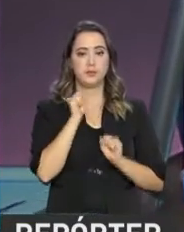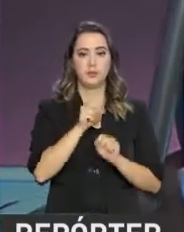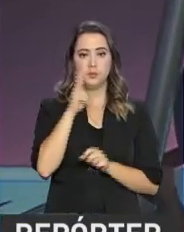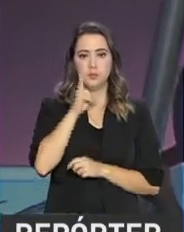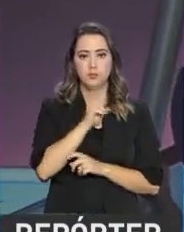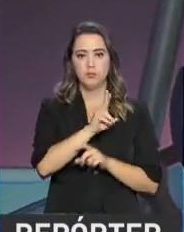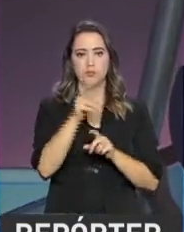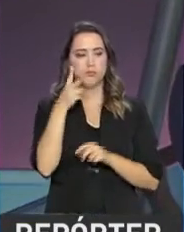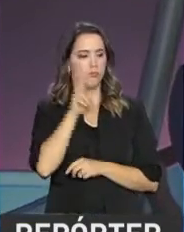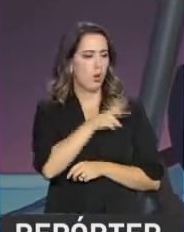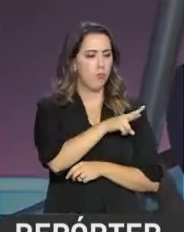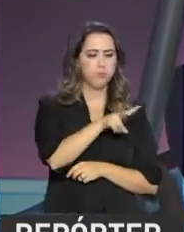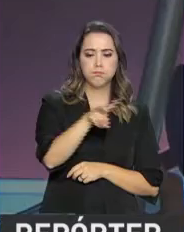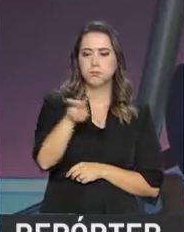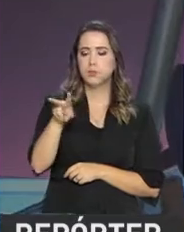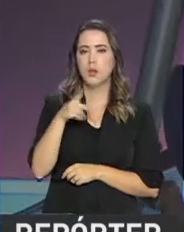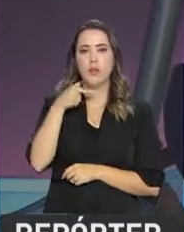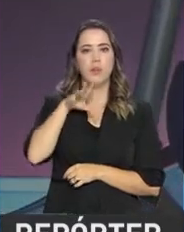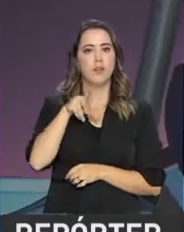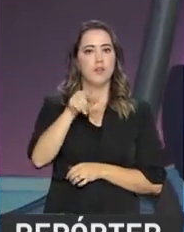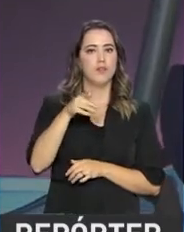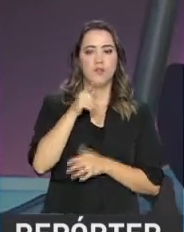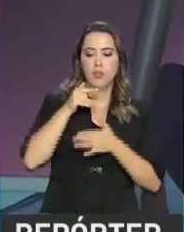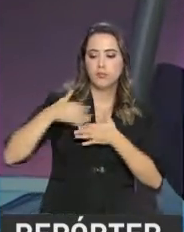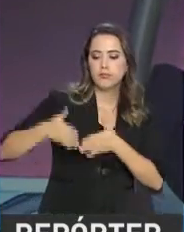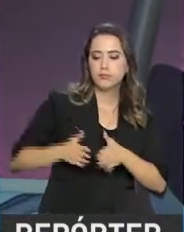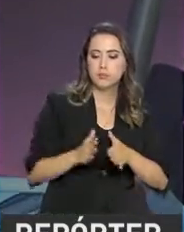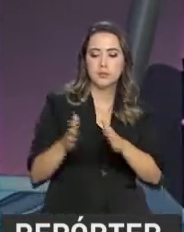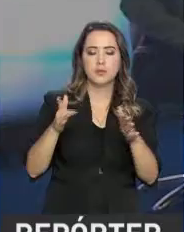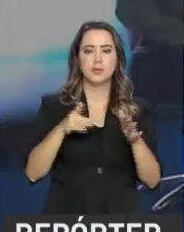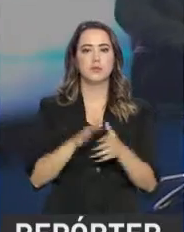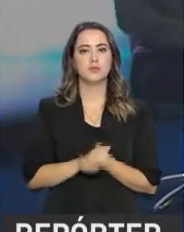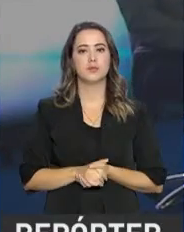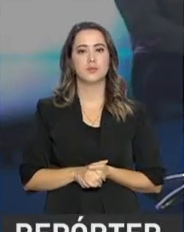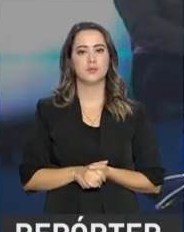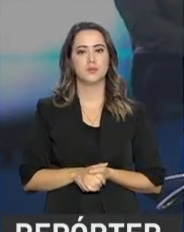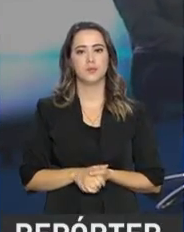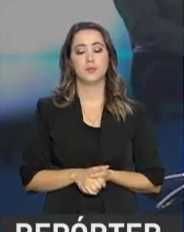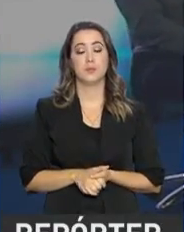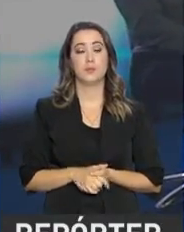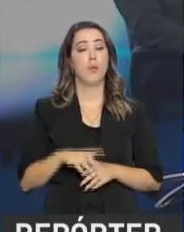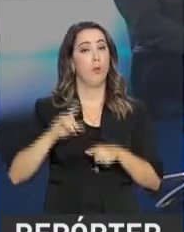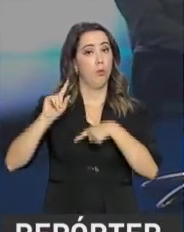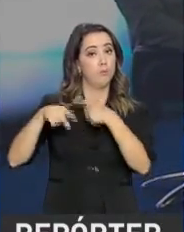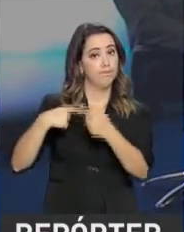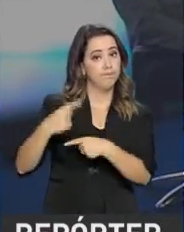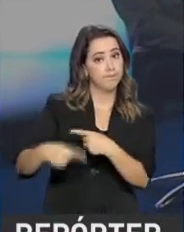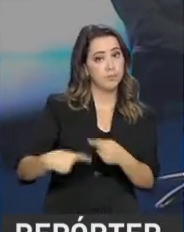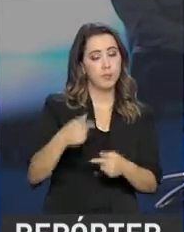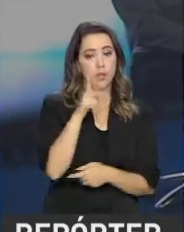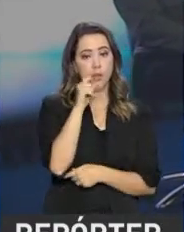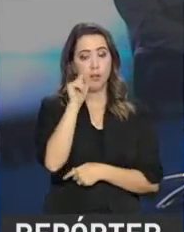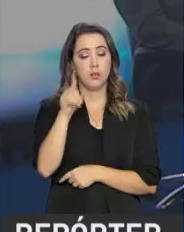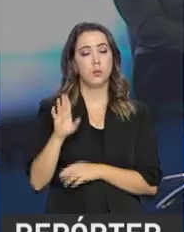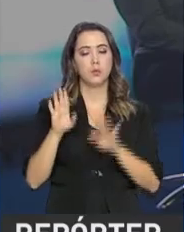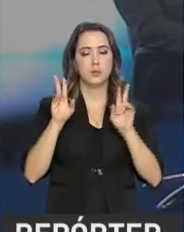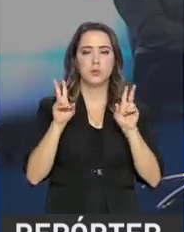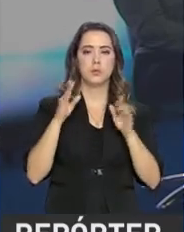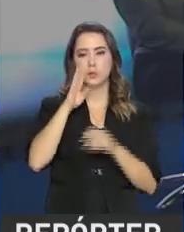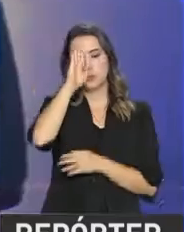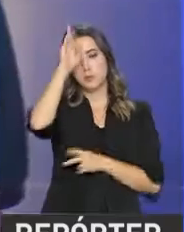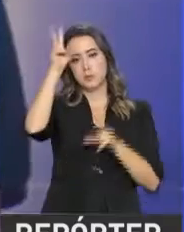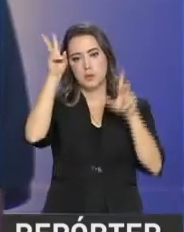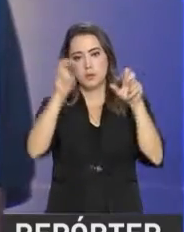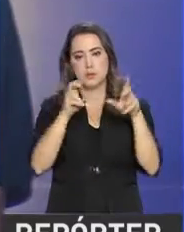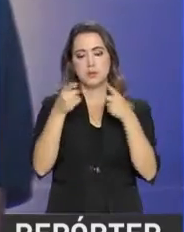os setores e ver com ciência os lados para trás em que os lados nos próximos dias a água vai ser um dos principais assuntos